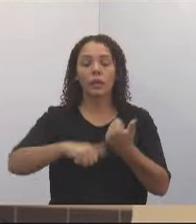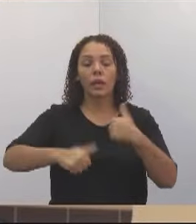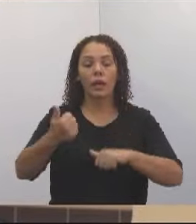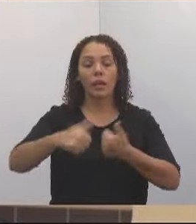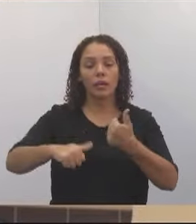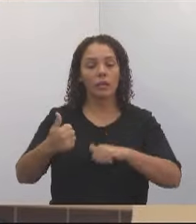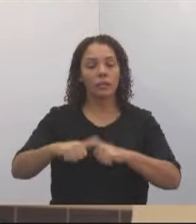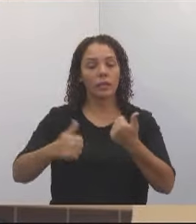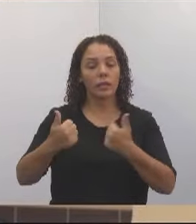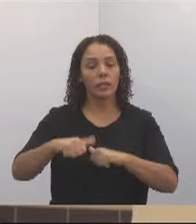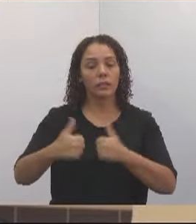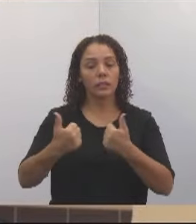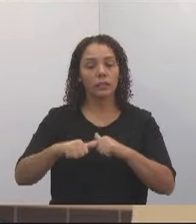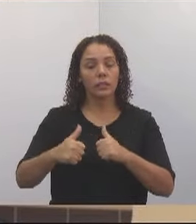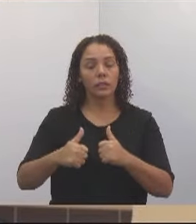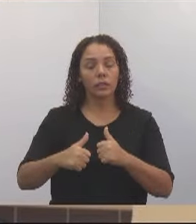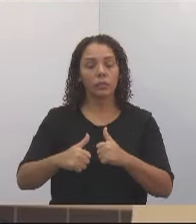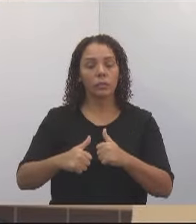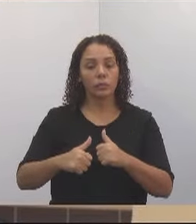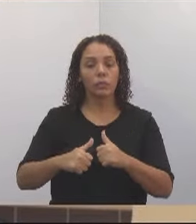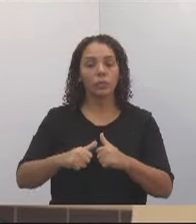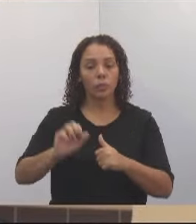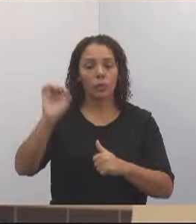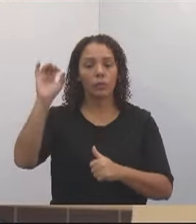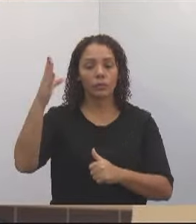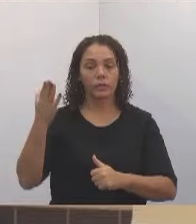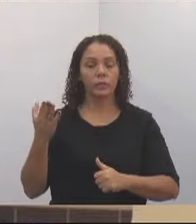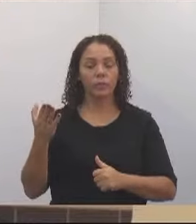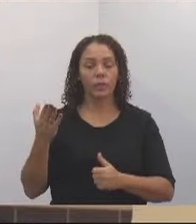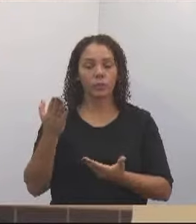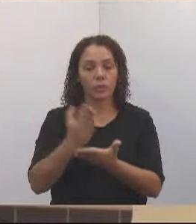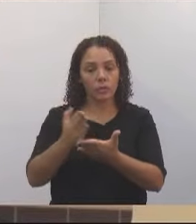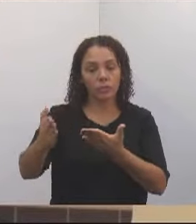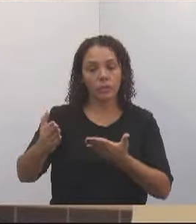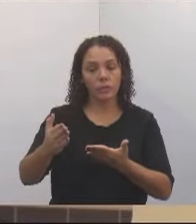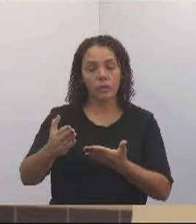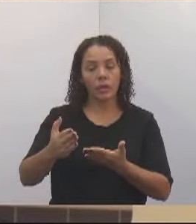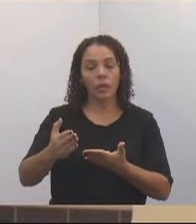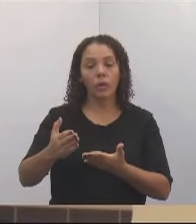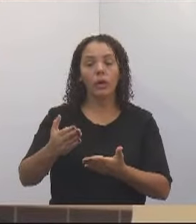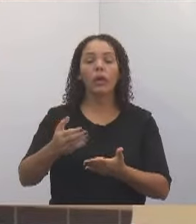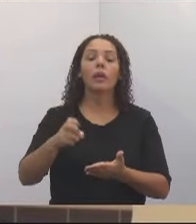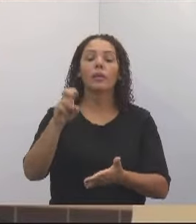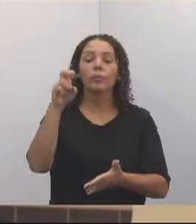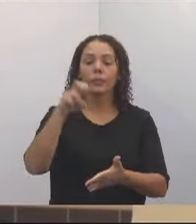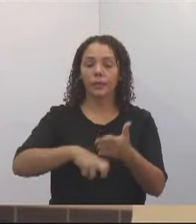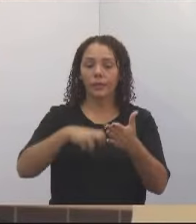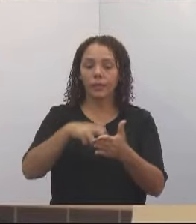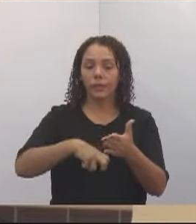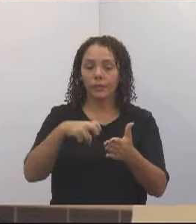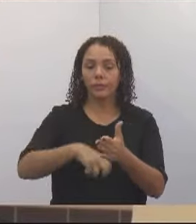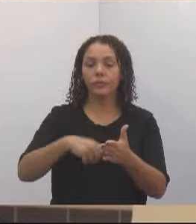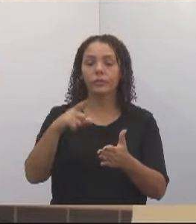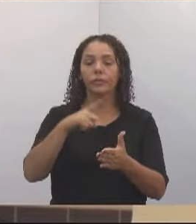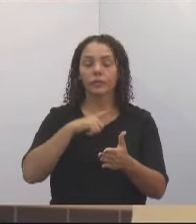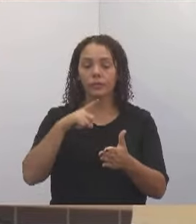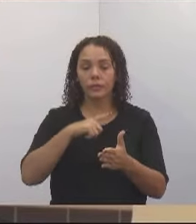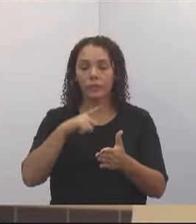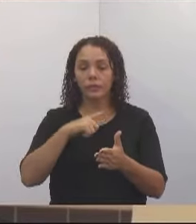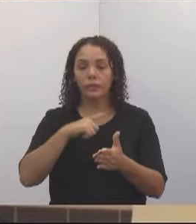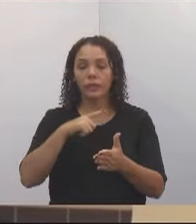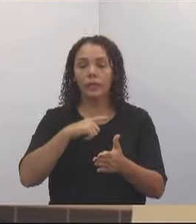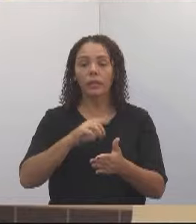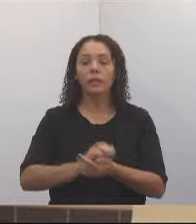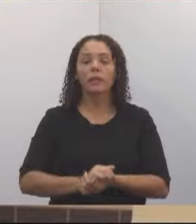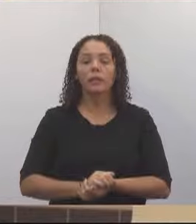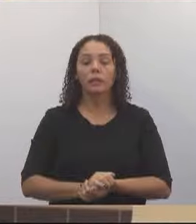casos de rachadinha, vão no sentido de penalizar com a cassação dos direitos políticos